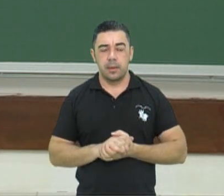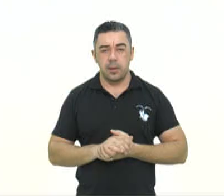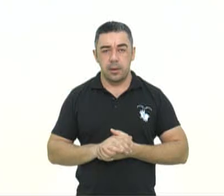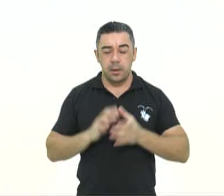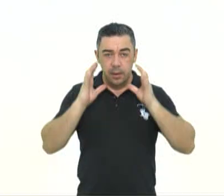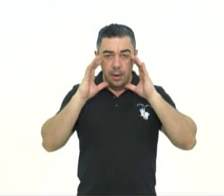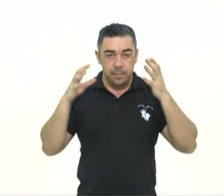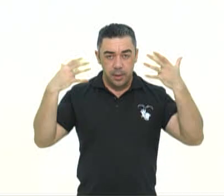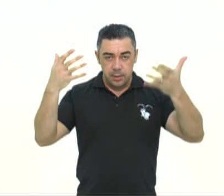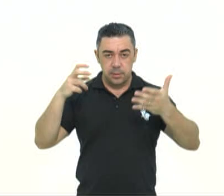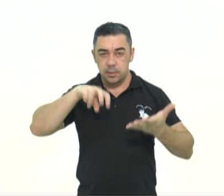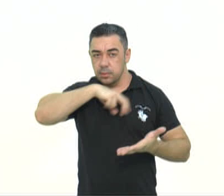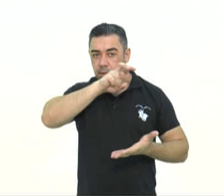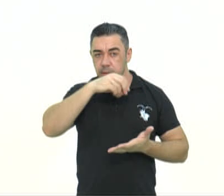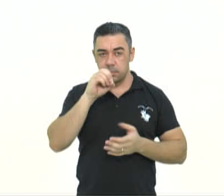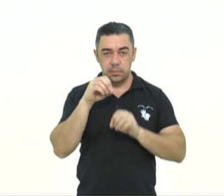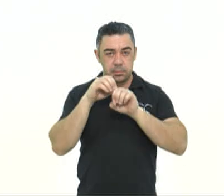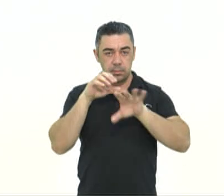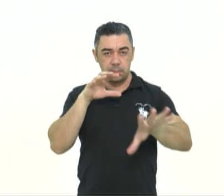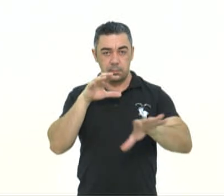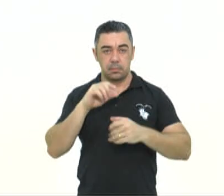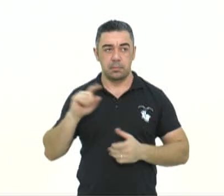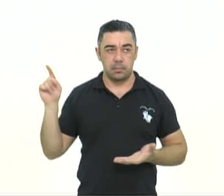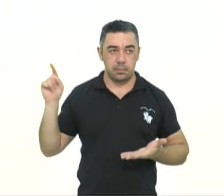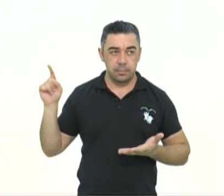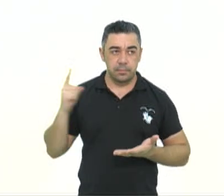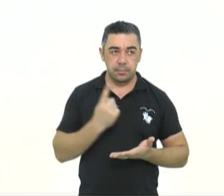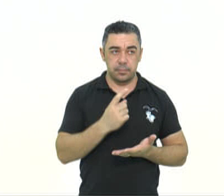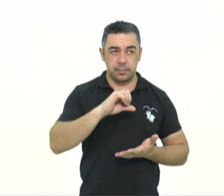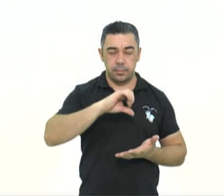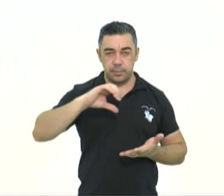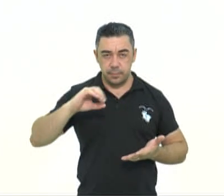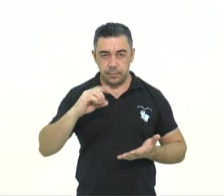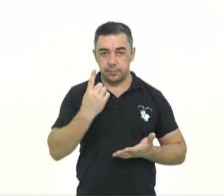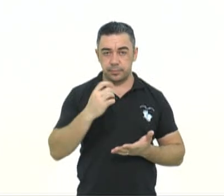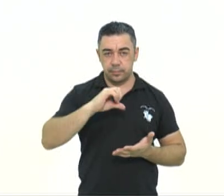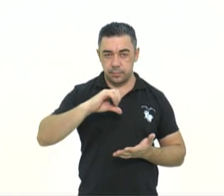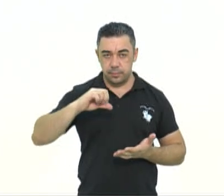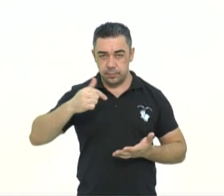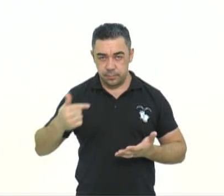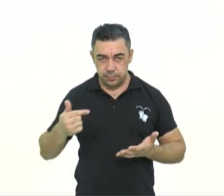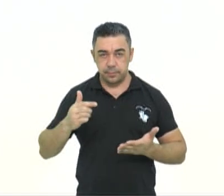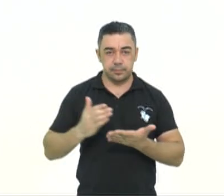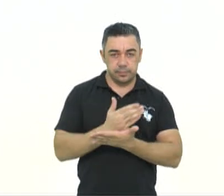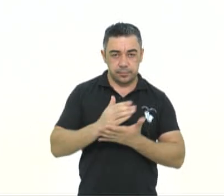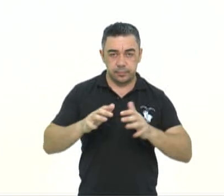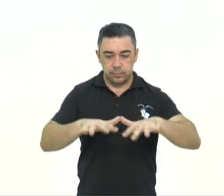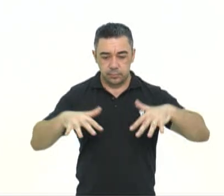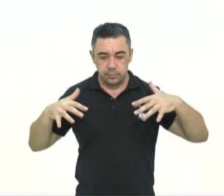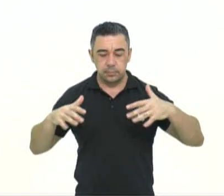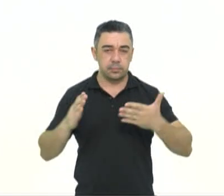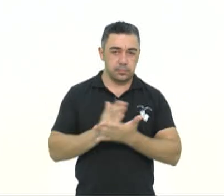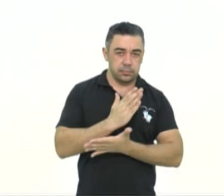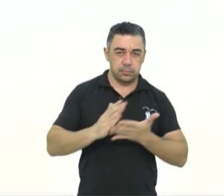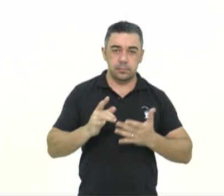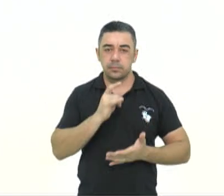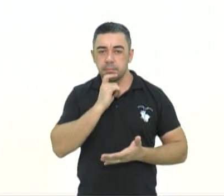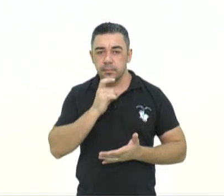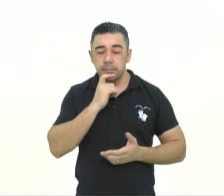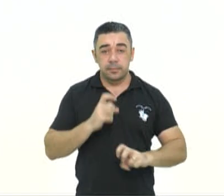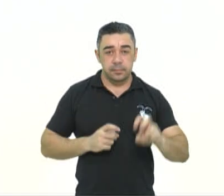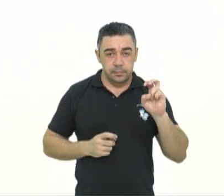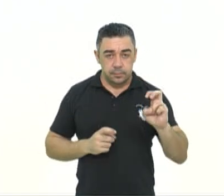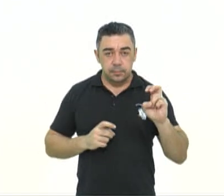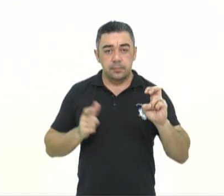Dragão, 1990-92. Oxford Museu de Arte Moderna, na Inglaterra. Separado o público por blocos de gelo, 5 cobras sobre